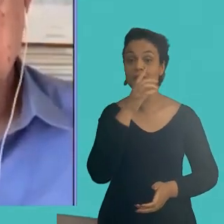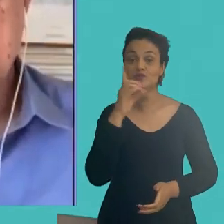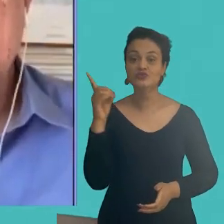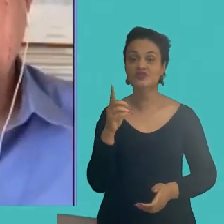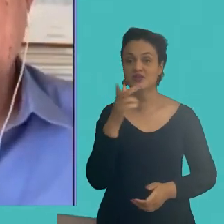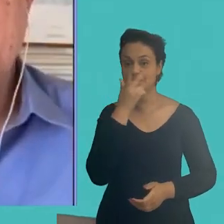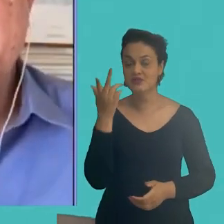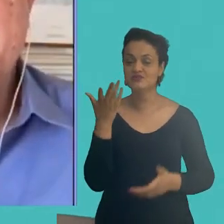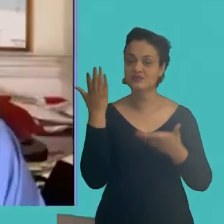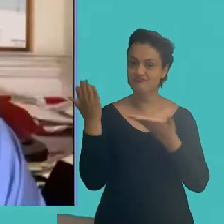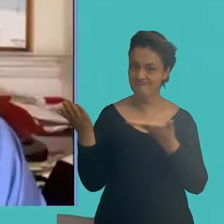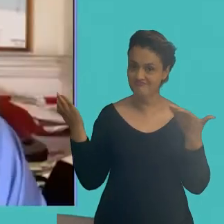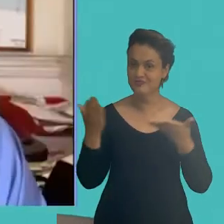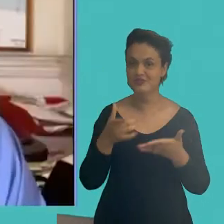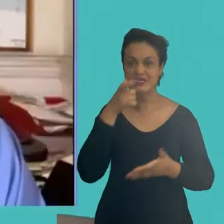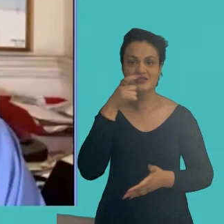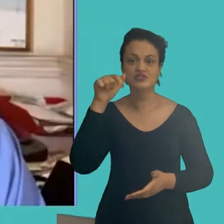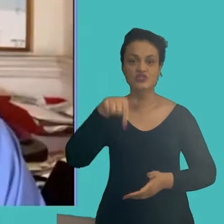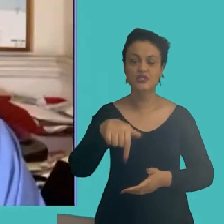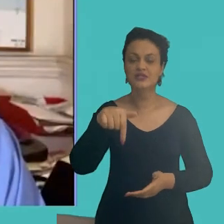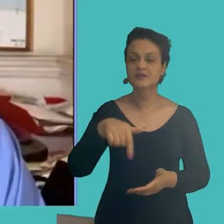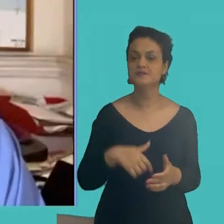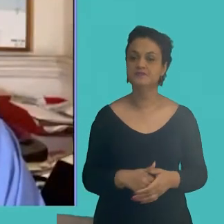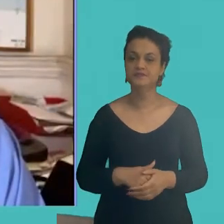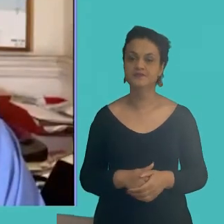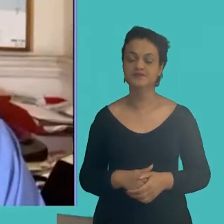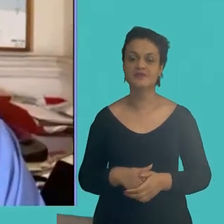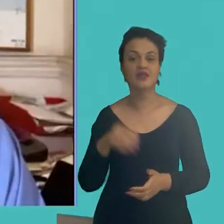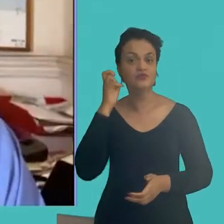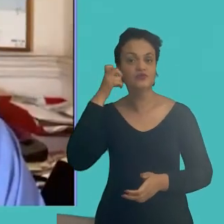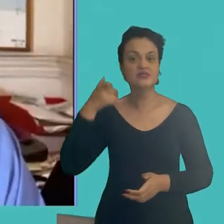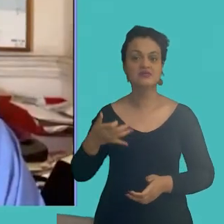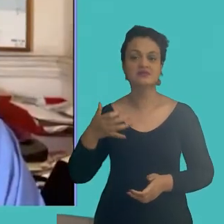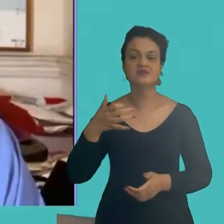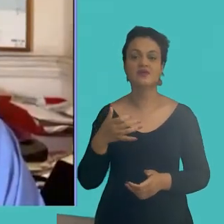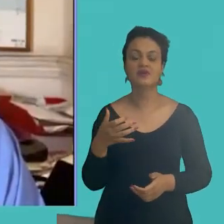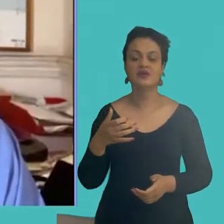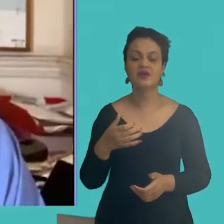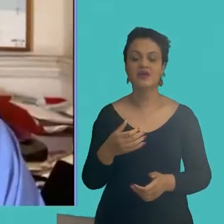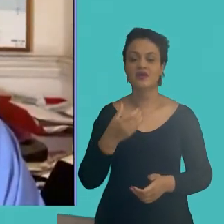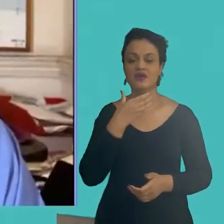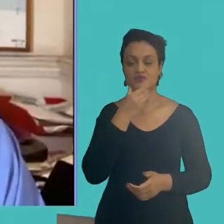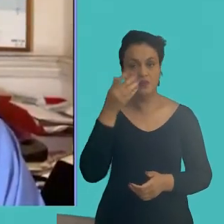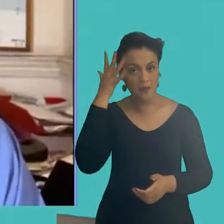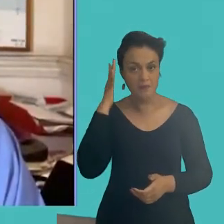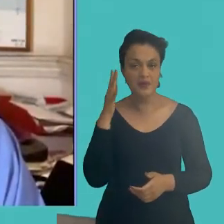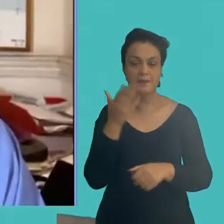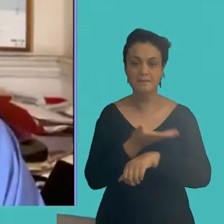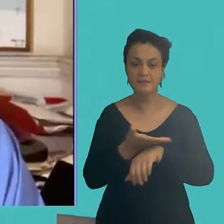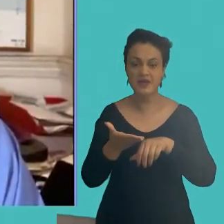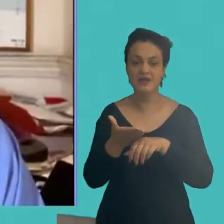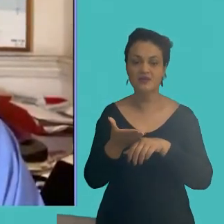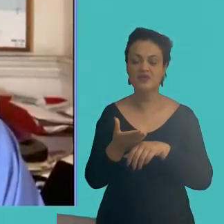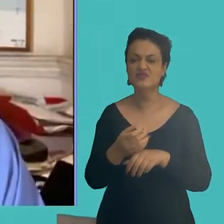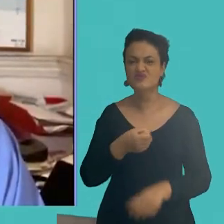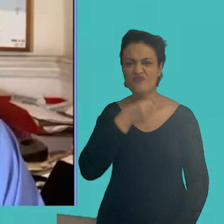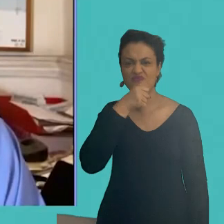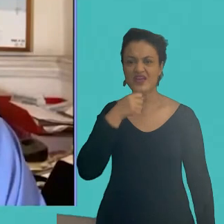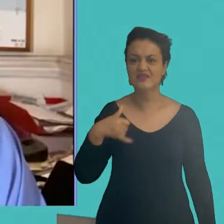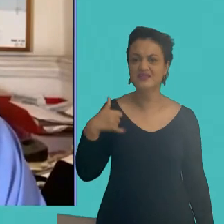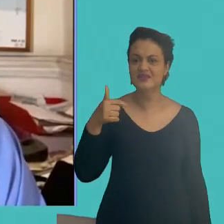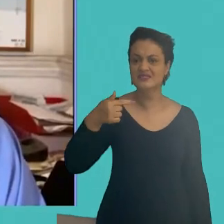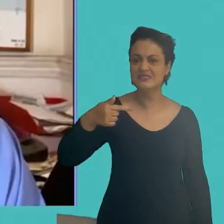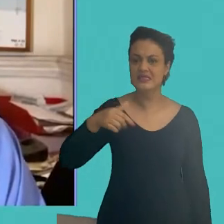dia a todos que nos acompanham. A minha autodescrição é fácil, eu tenho cabelos brancos, sou um bocado velho, 70 anos acima do